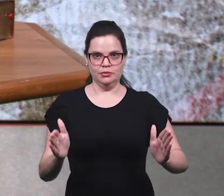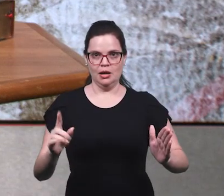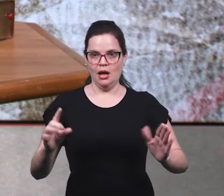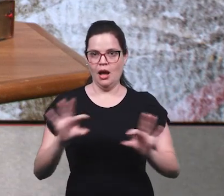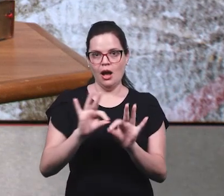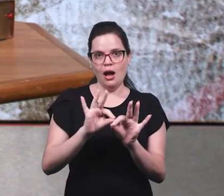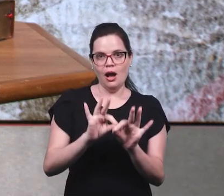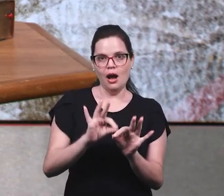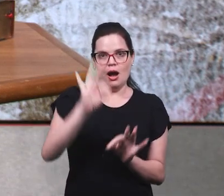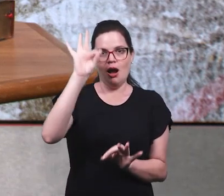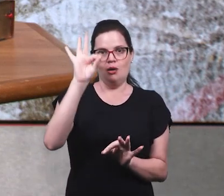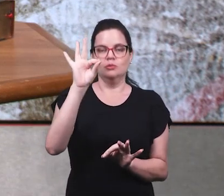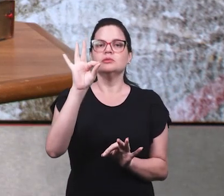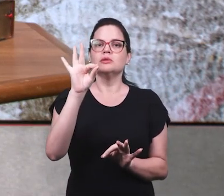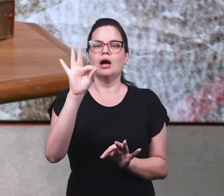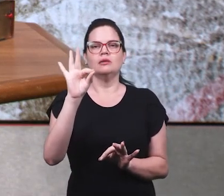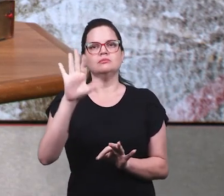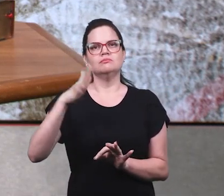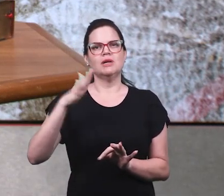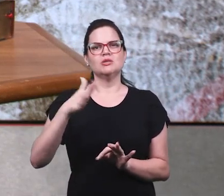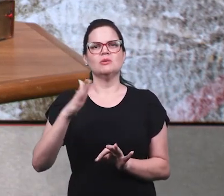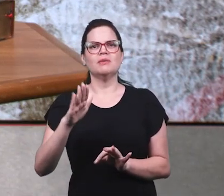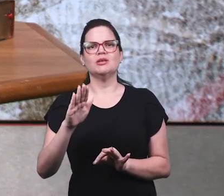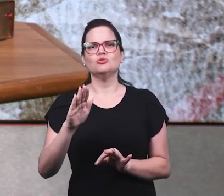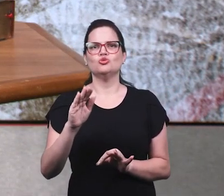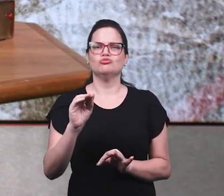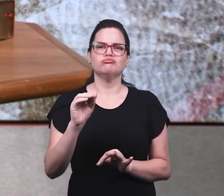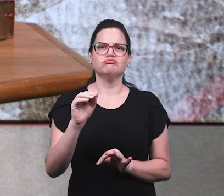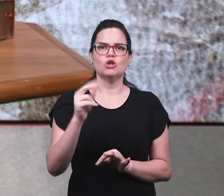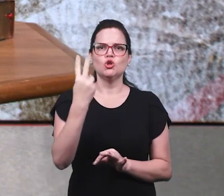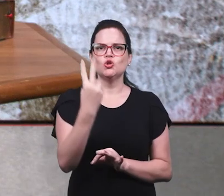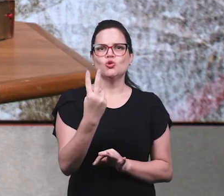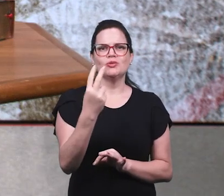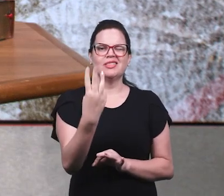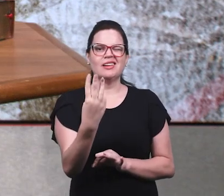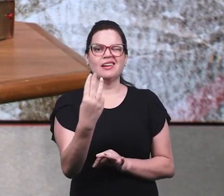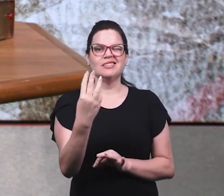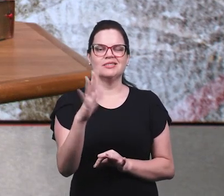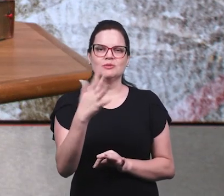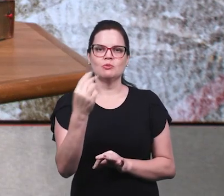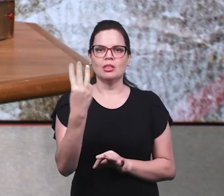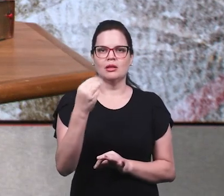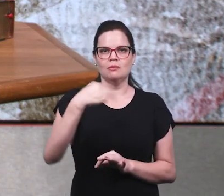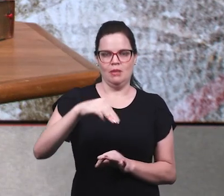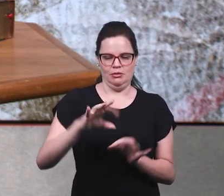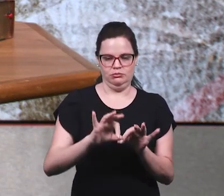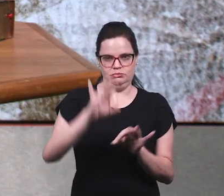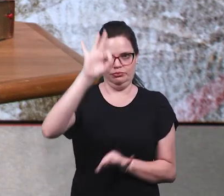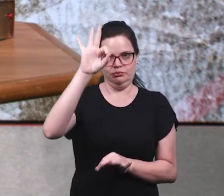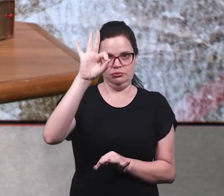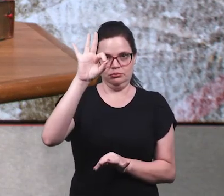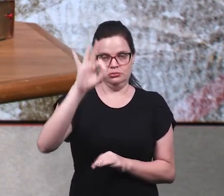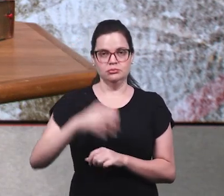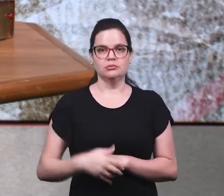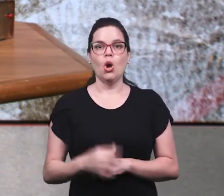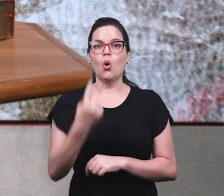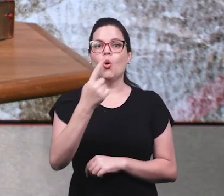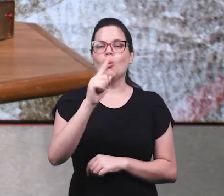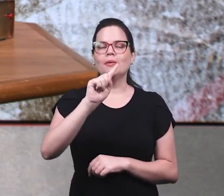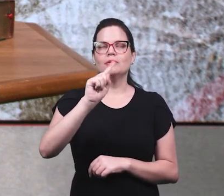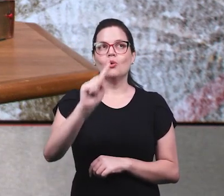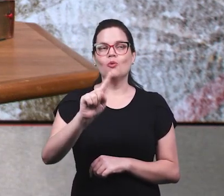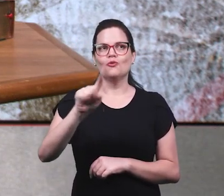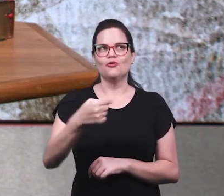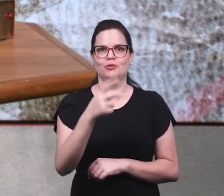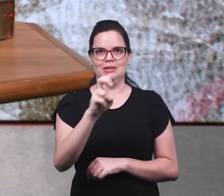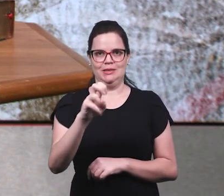a sua altura. E farás as suas pontas nos seus 4 cantos. As suas pontas serão